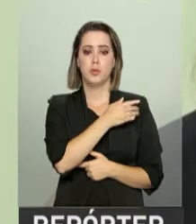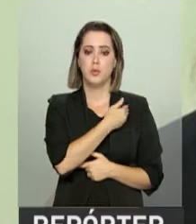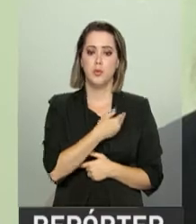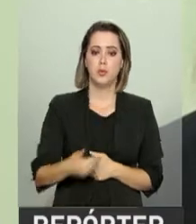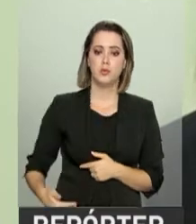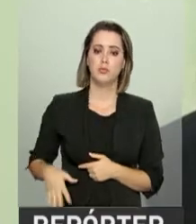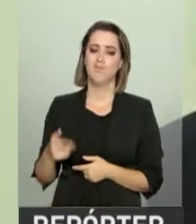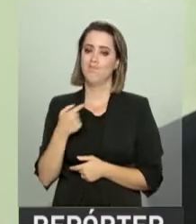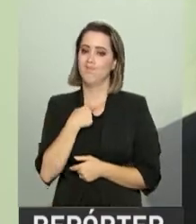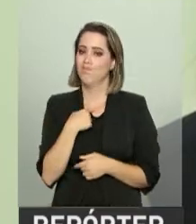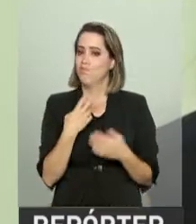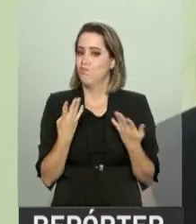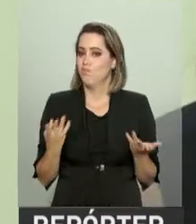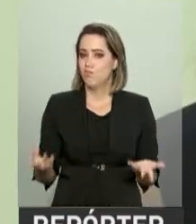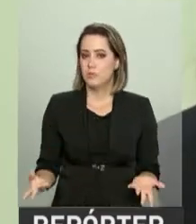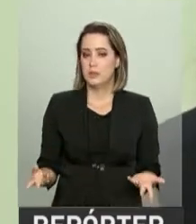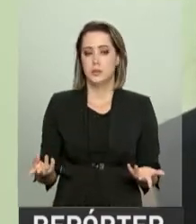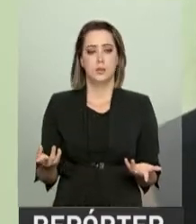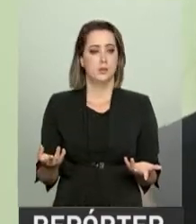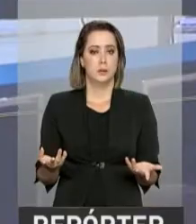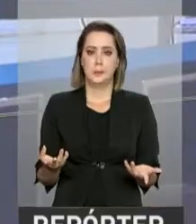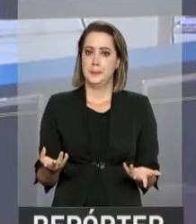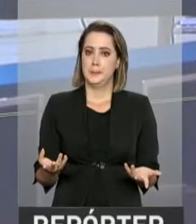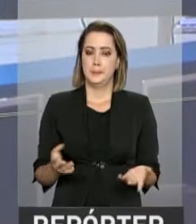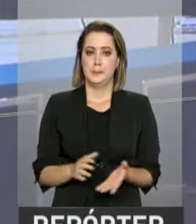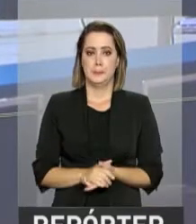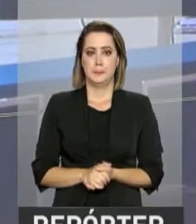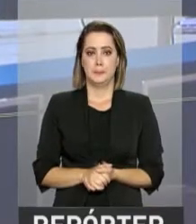nada. Nada, nada, nada.